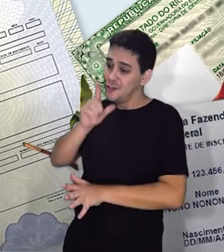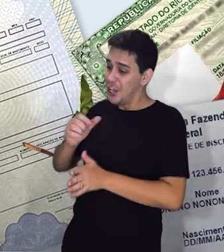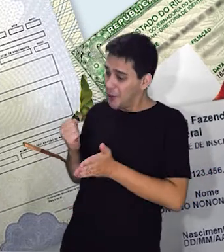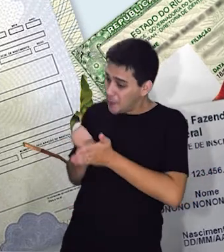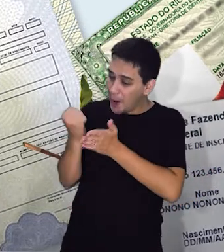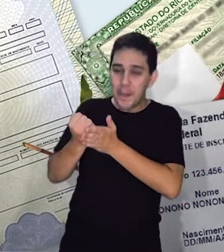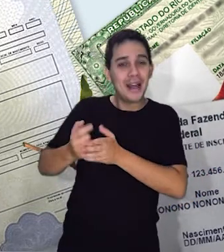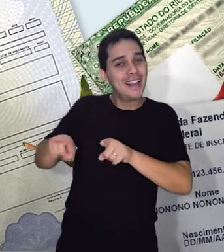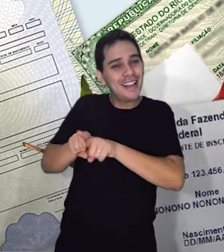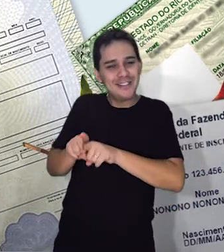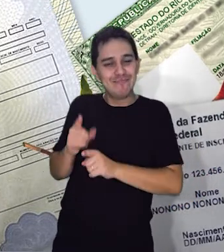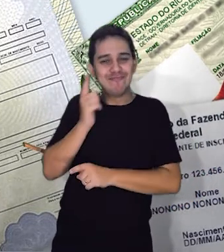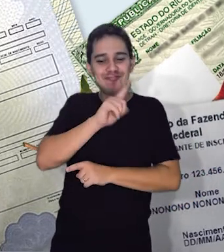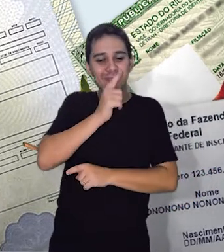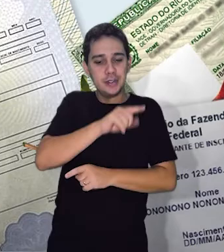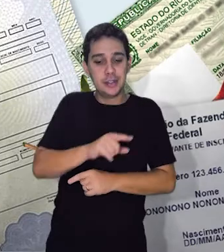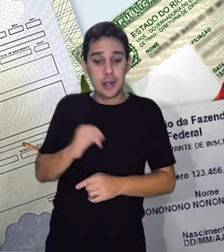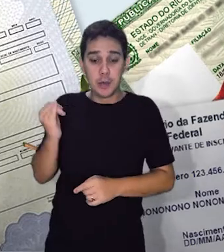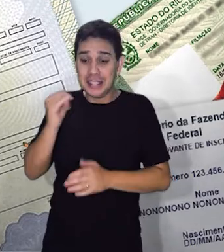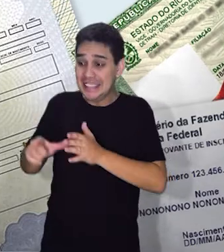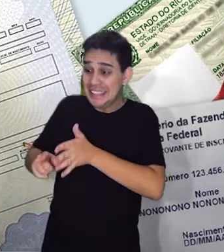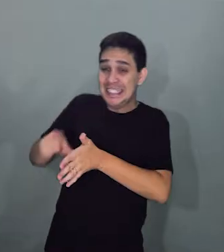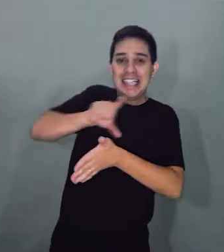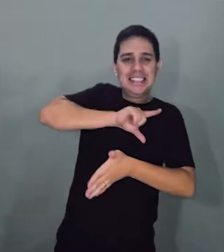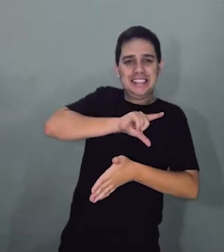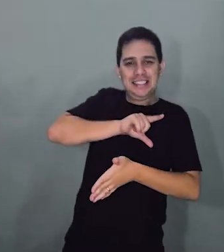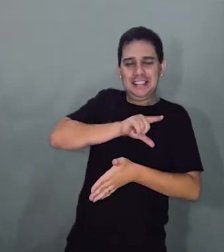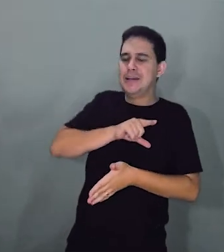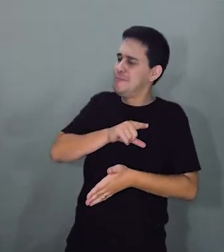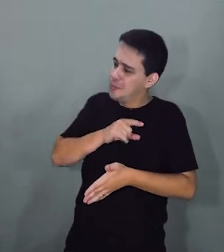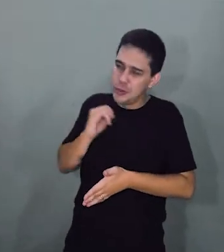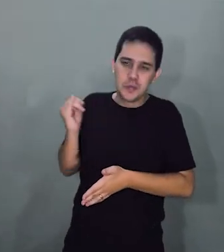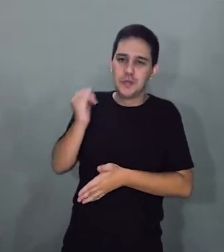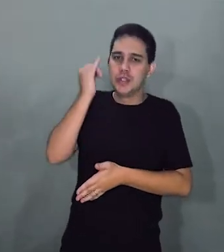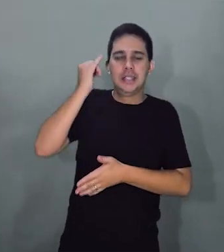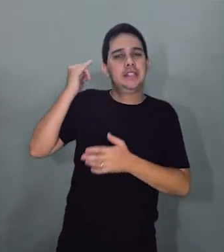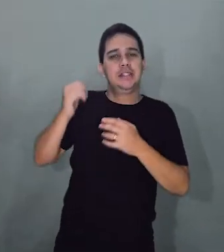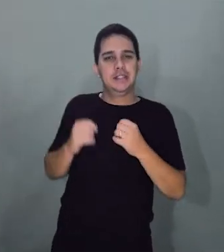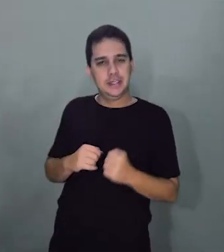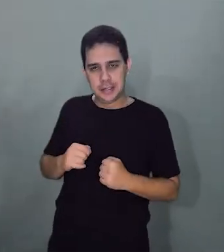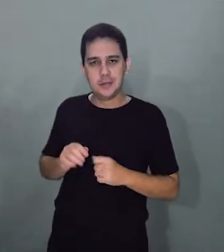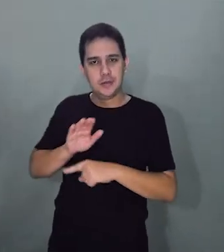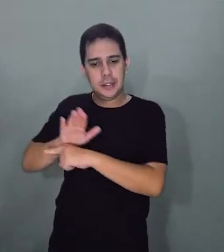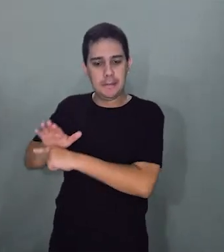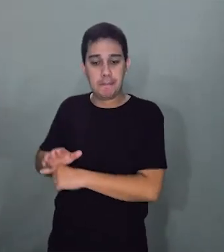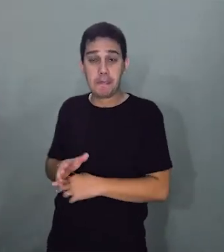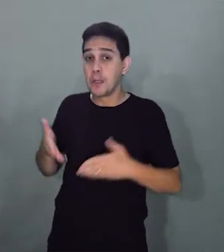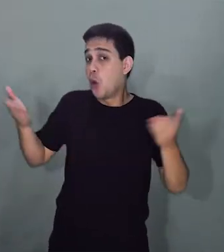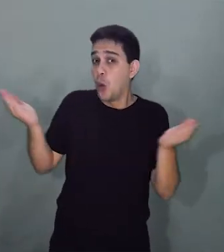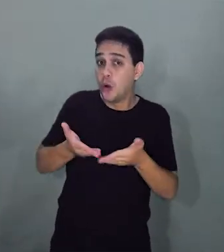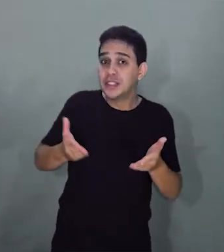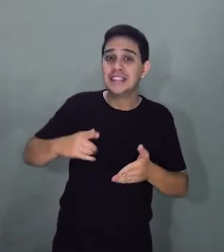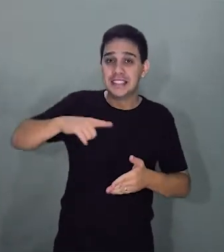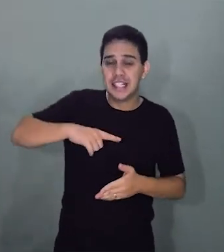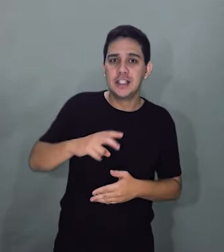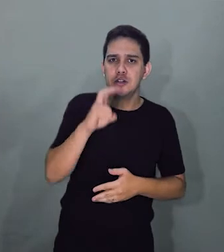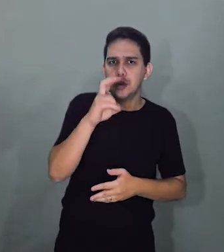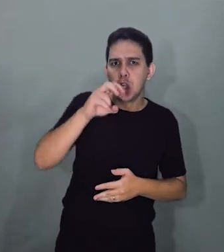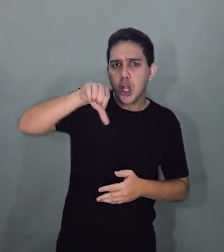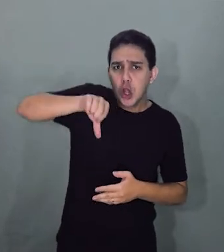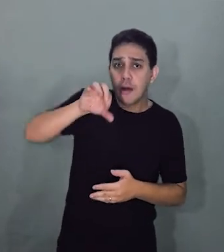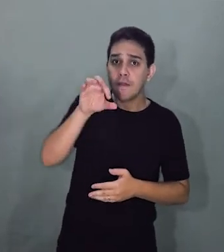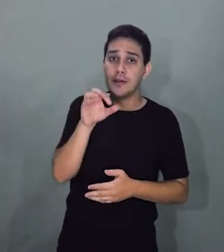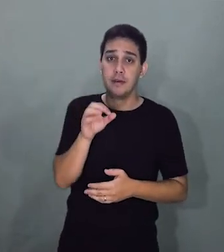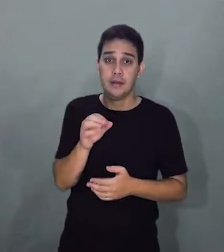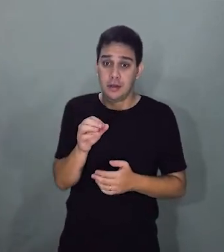antecedência, né? Essa é uma entrada forte. E a gente tem hoje 59 cartórios e maternidades